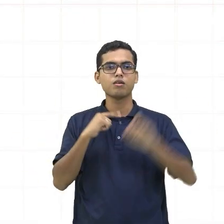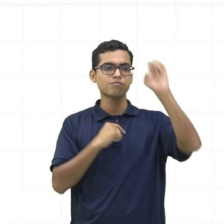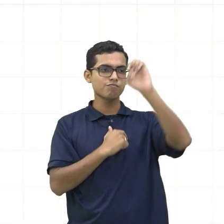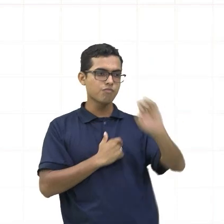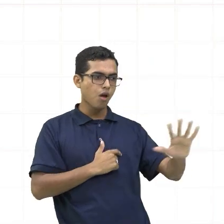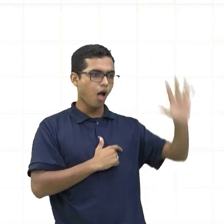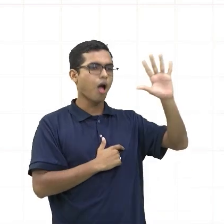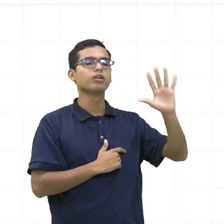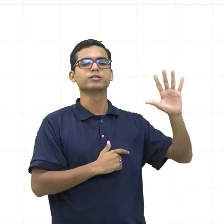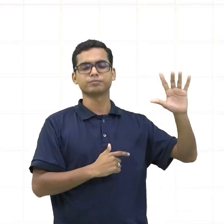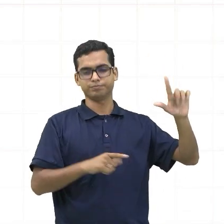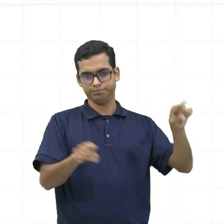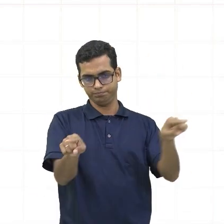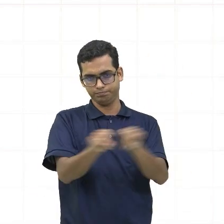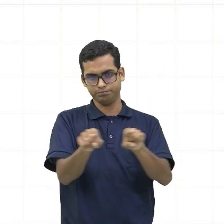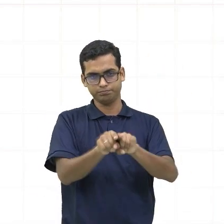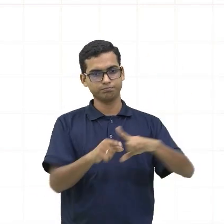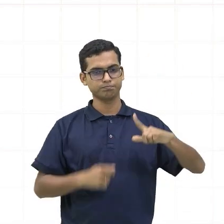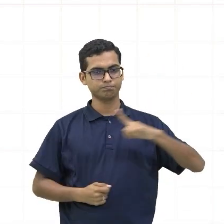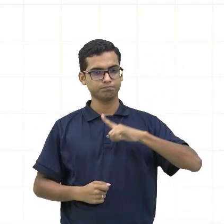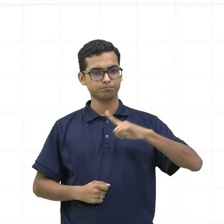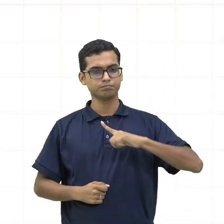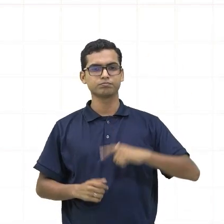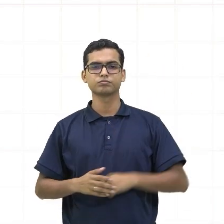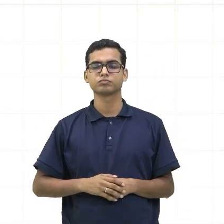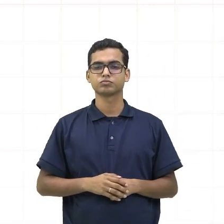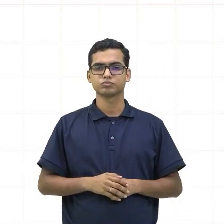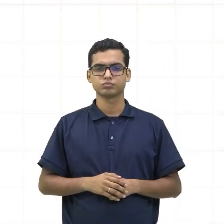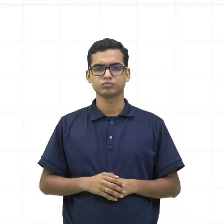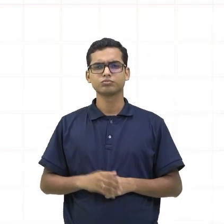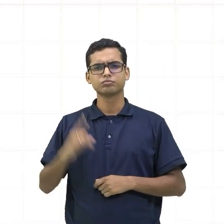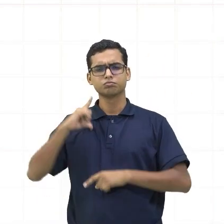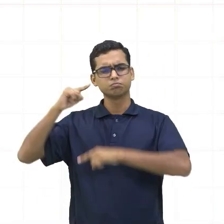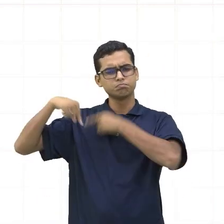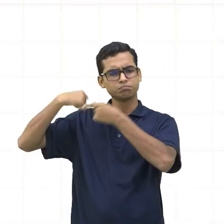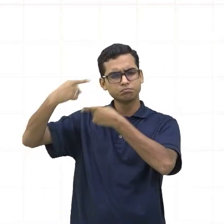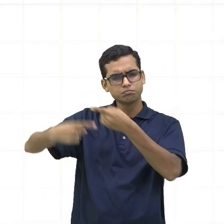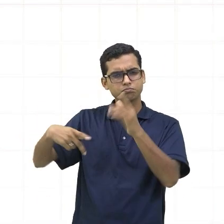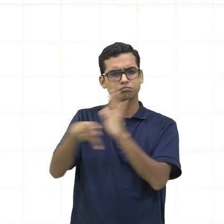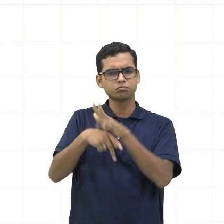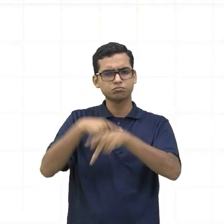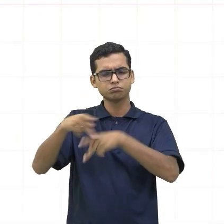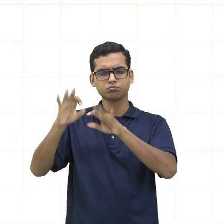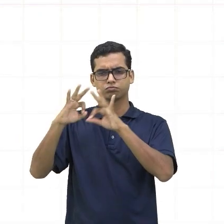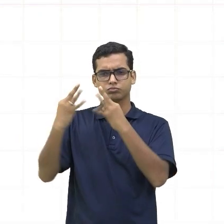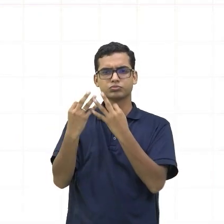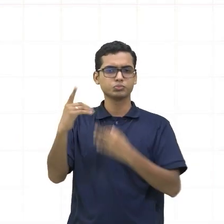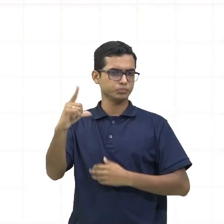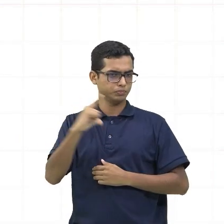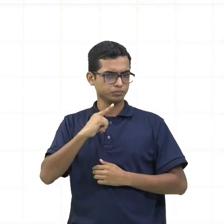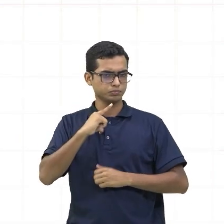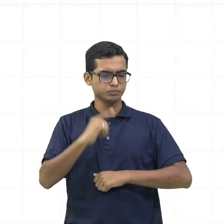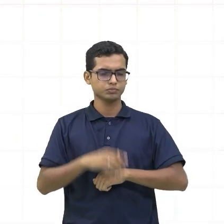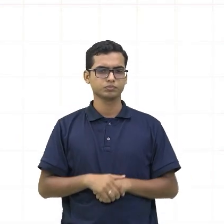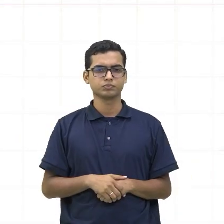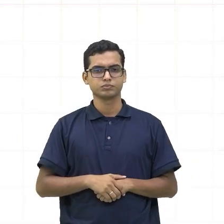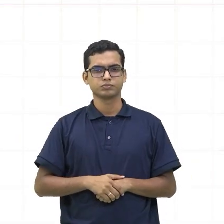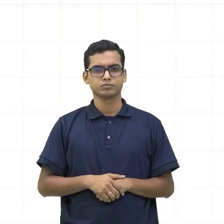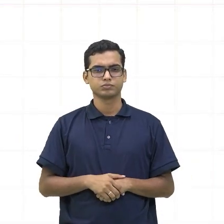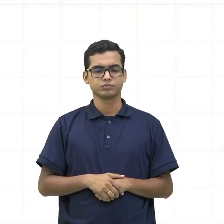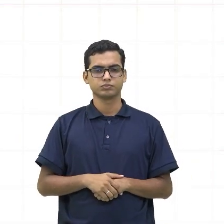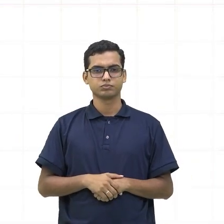europeus, onde nós temos aí muitos descendentes desses povos, né? Os europeus eles ficaram